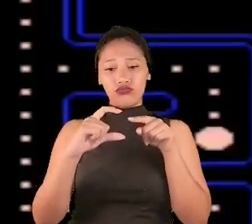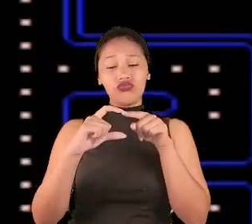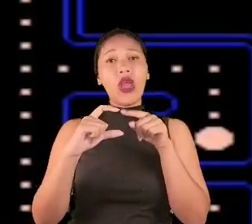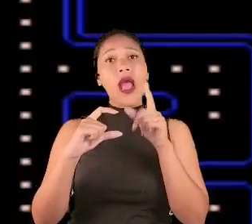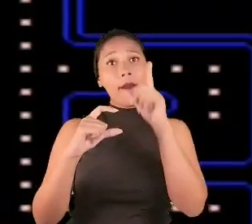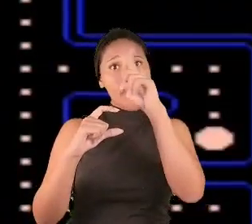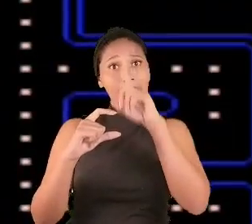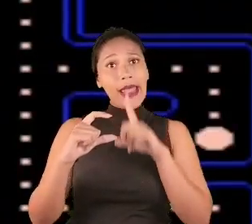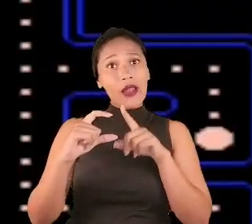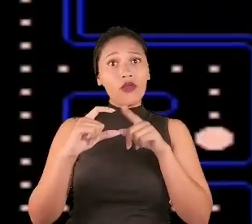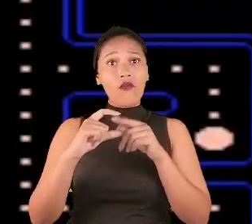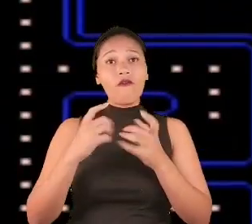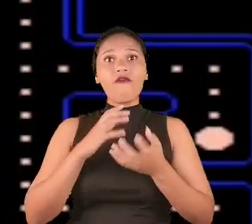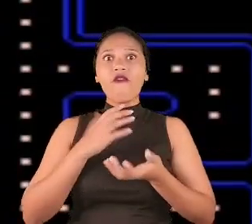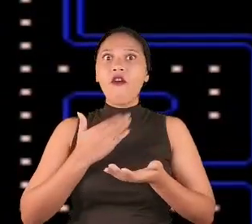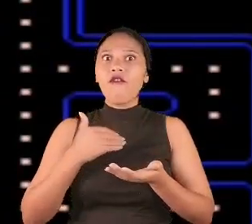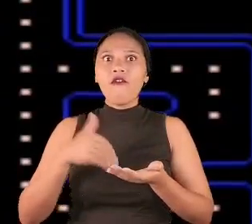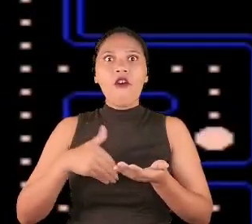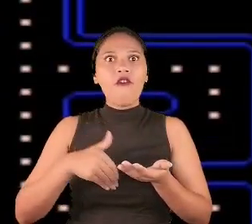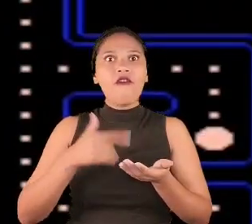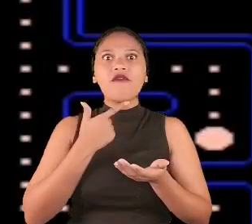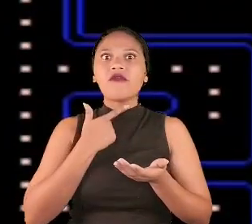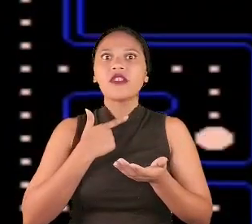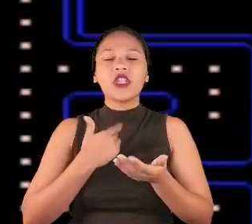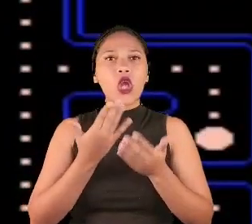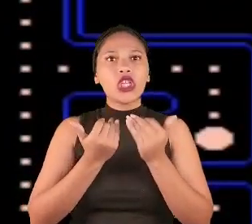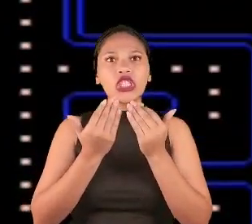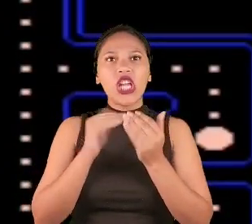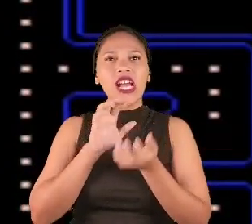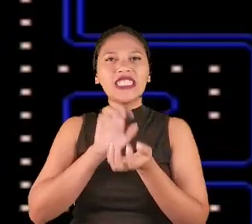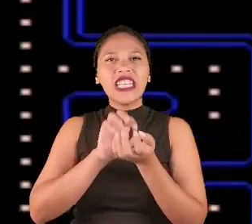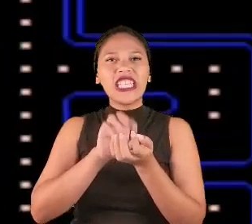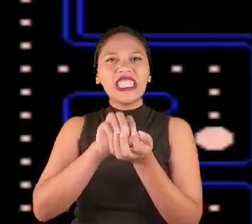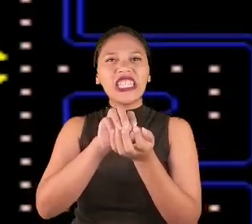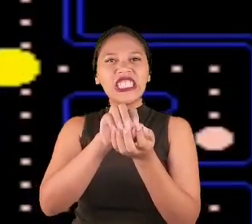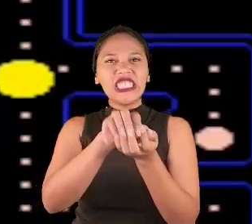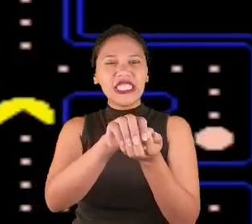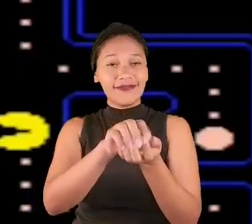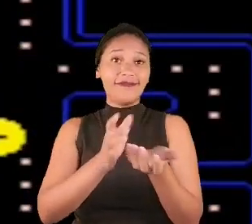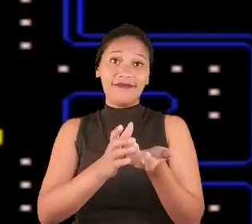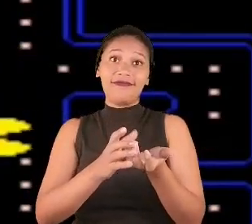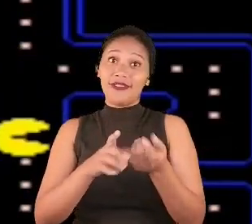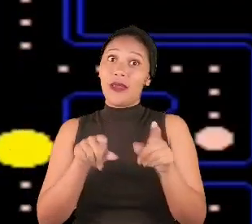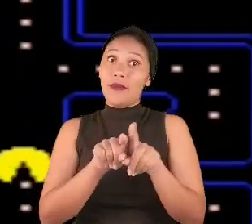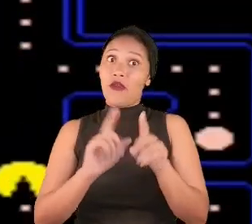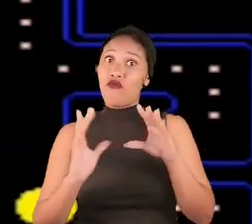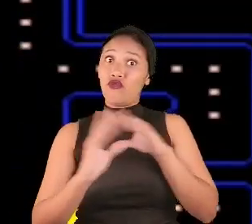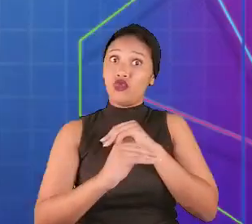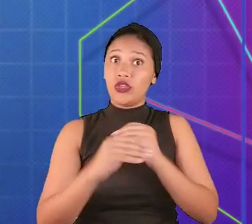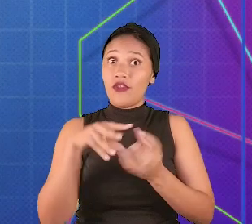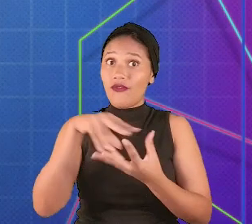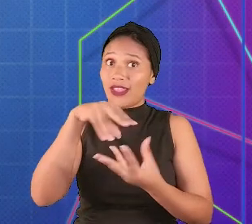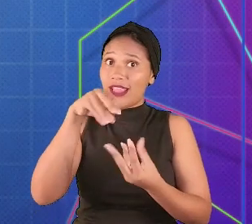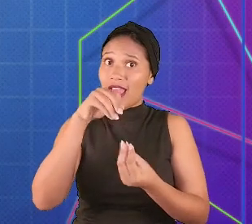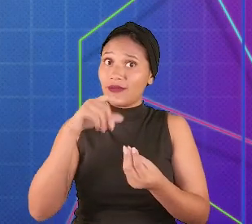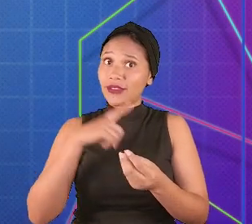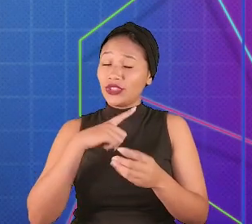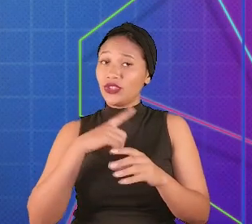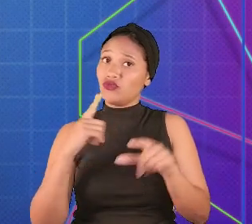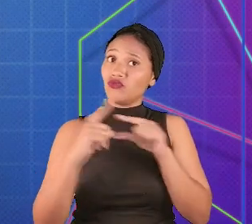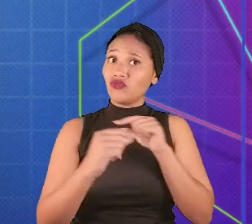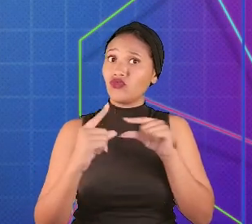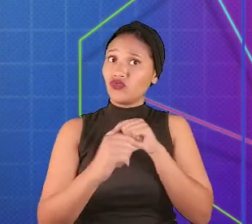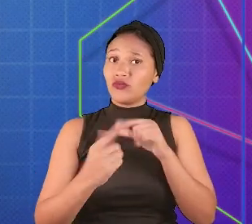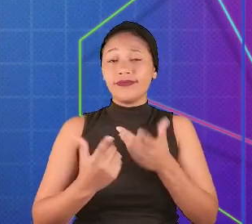redondo e amarelo com uma baita fome que queria comer todas as pastilhinhas de um labirinto e tinha ainda que fugir de uns fantasmas que